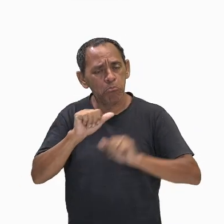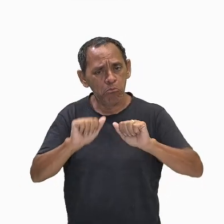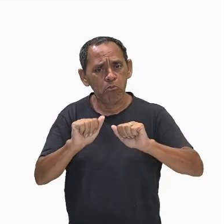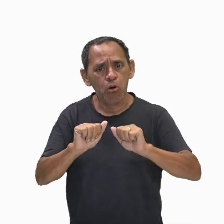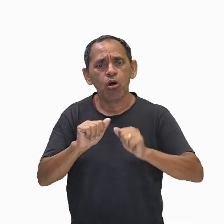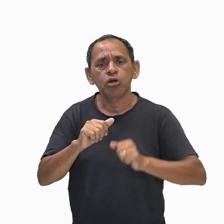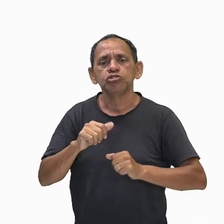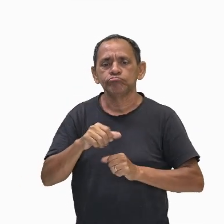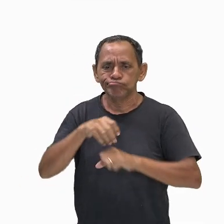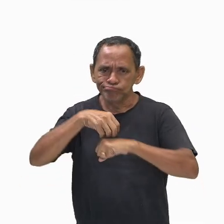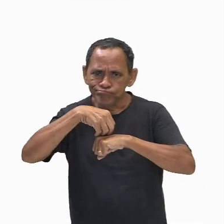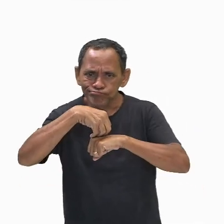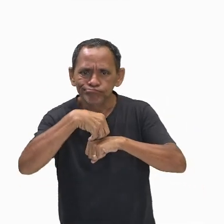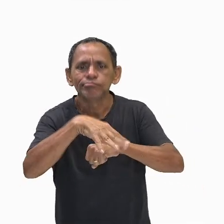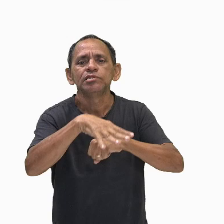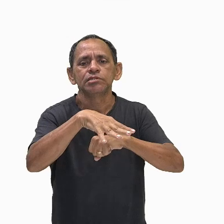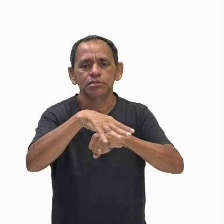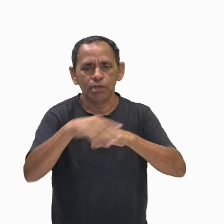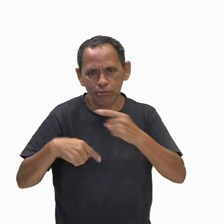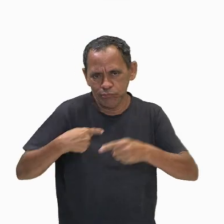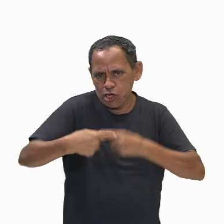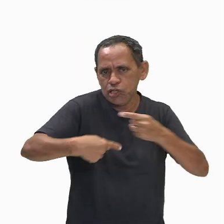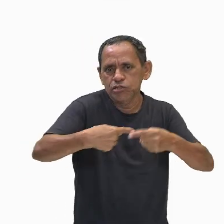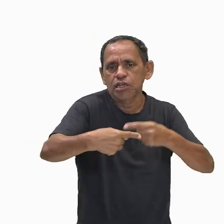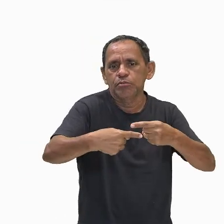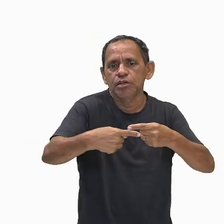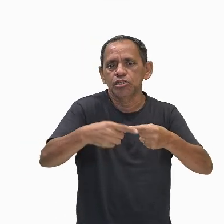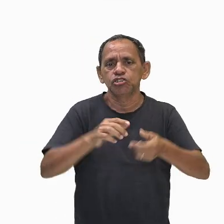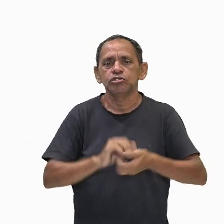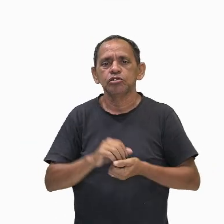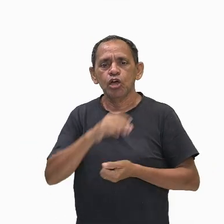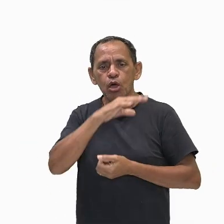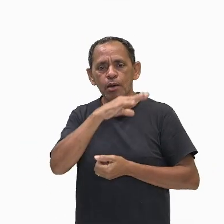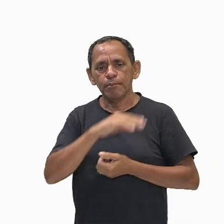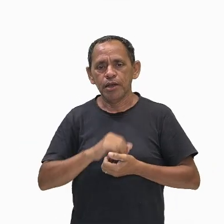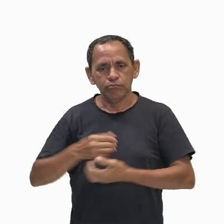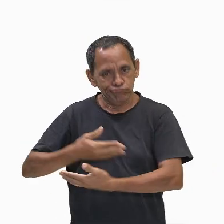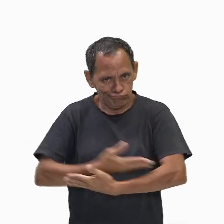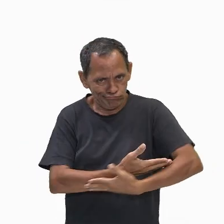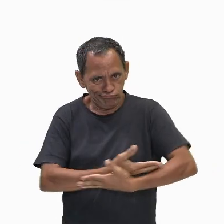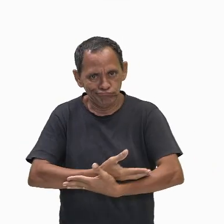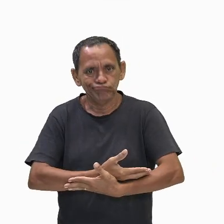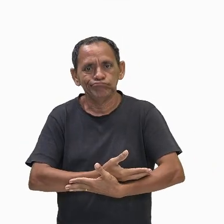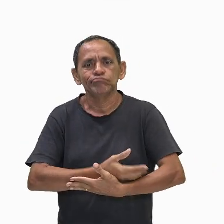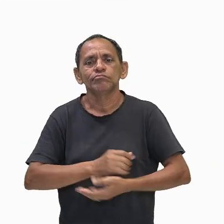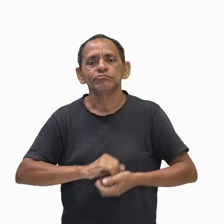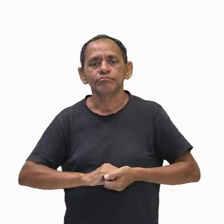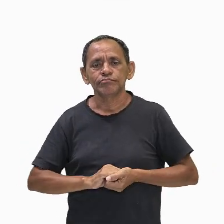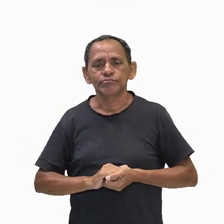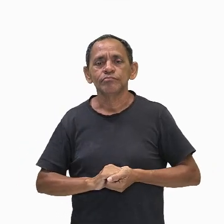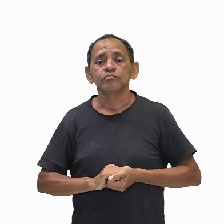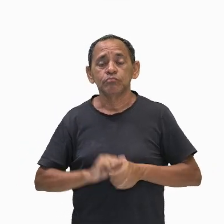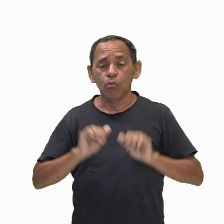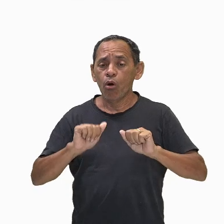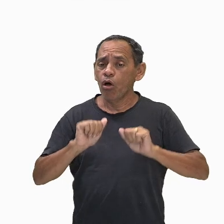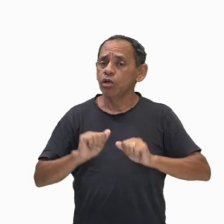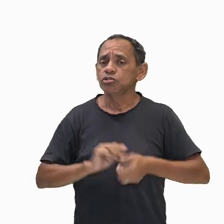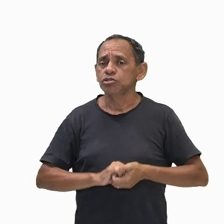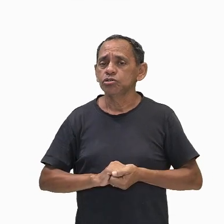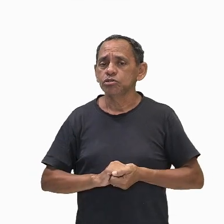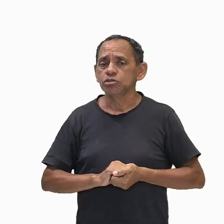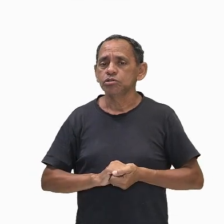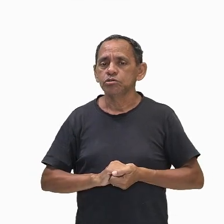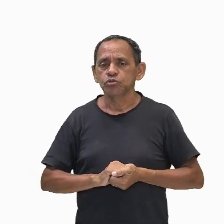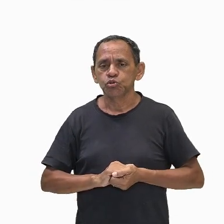passar essa anomalia para sua prole, sua descendência, e cerca de 1/3